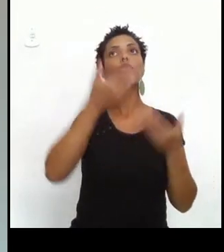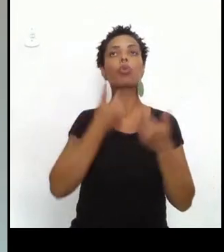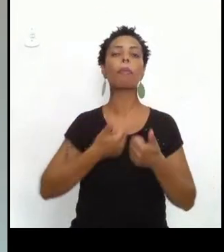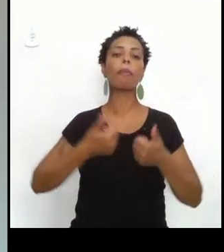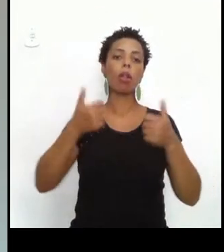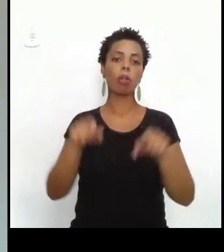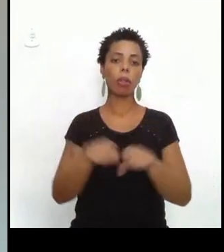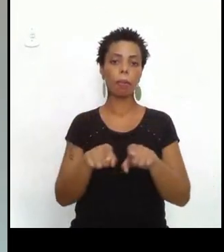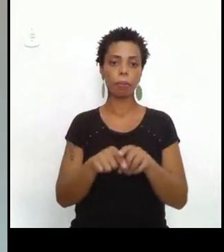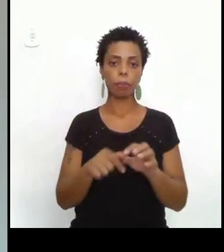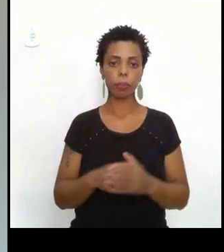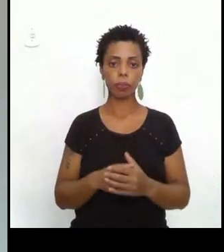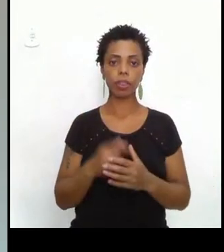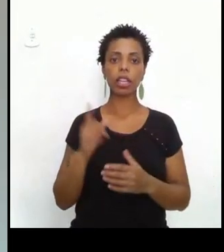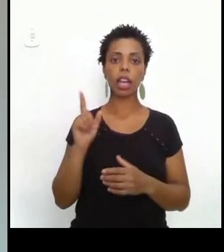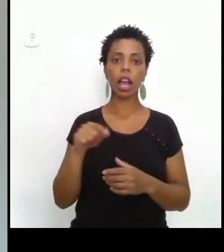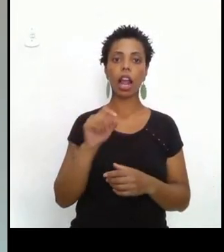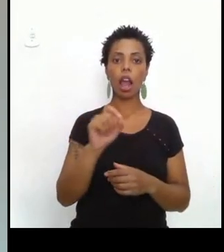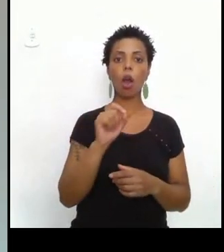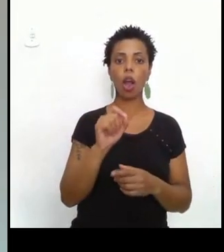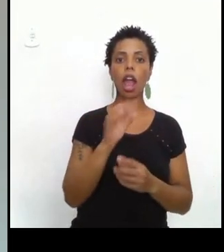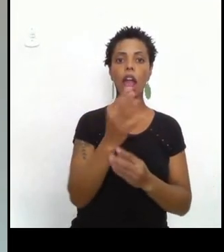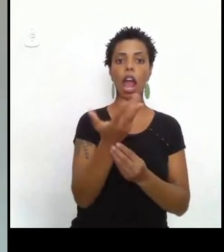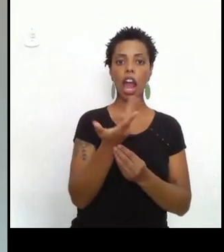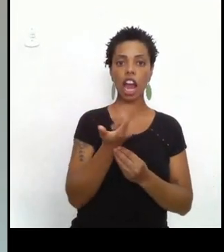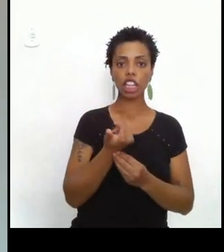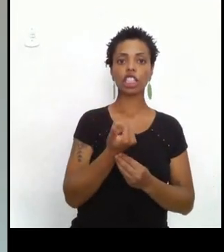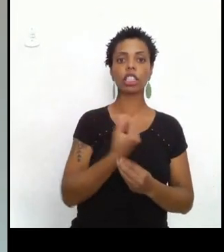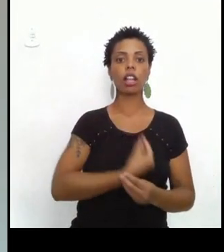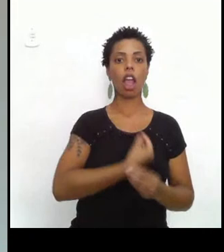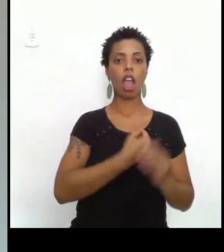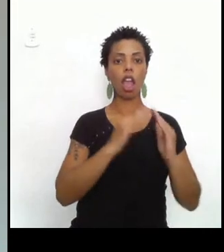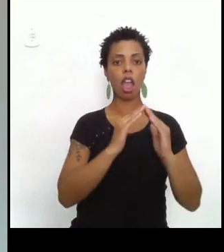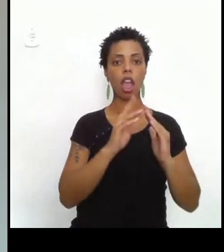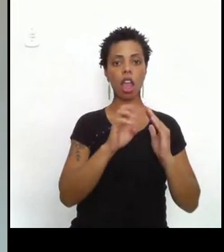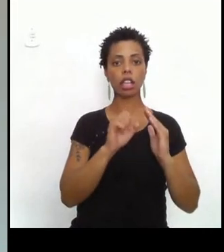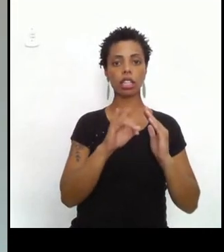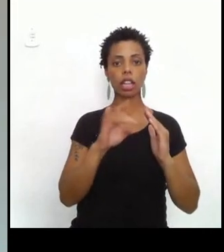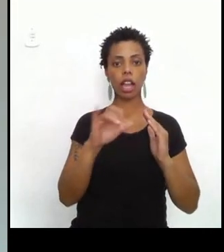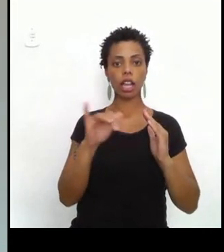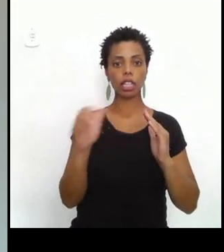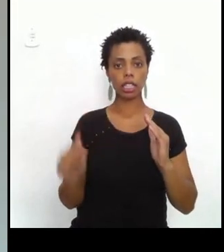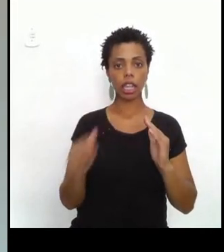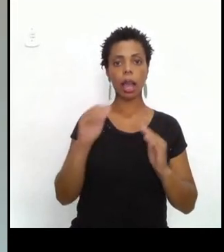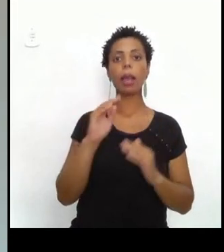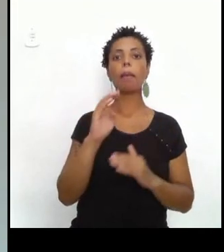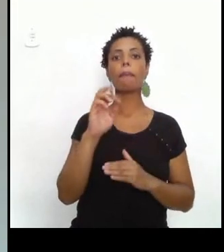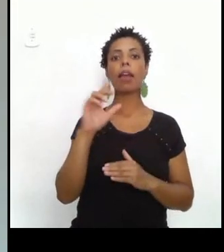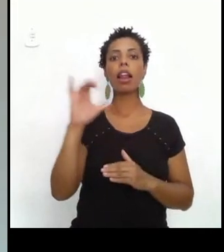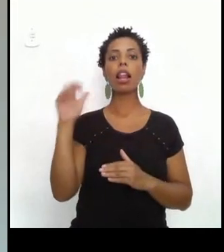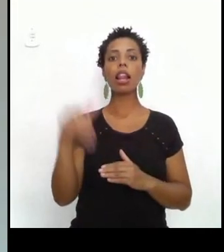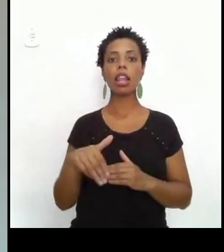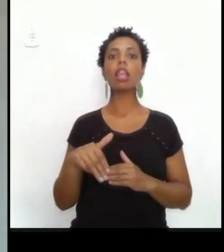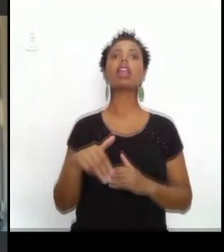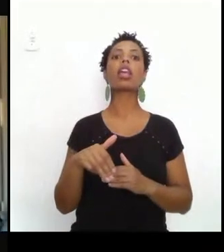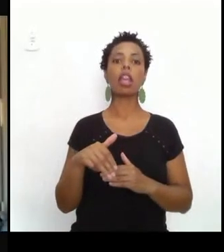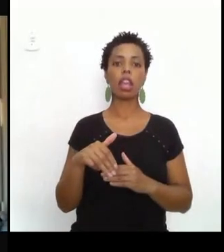residência de at2020 em Berlim pelo serviço alemão de intercâmbio Acadêmico